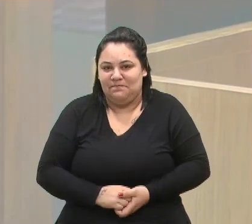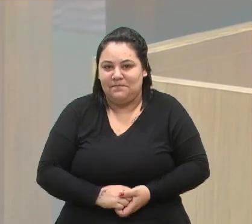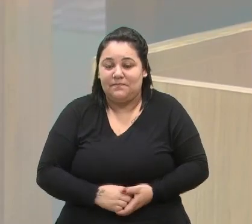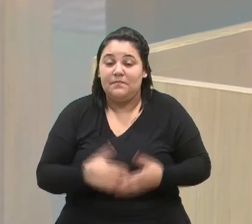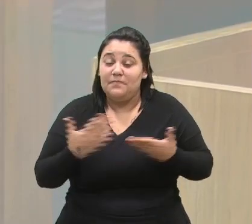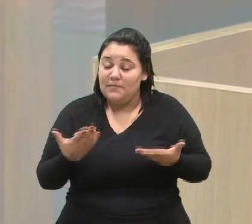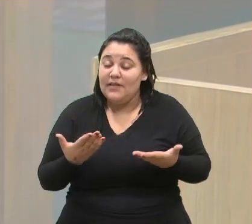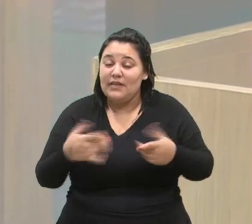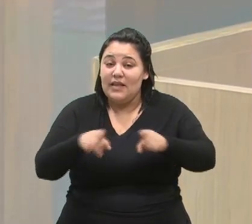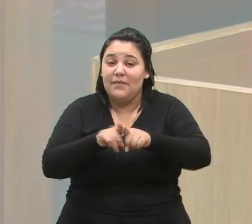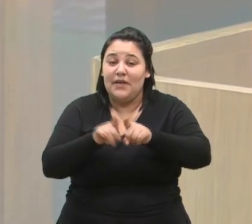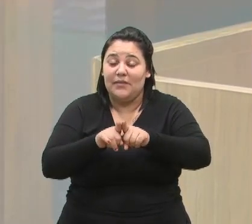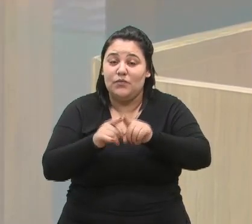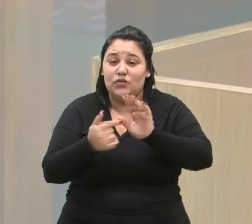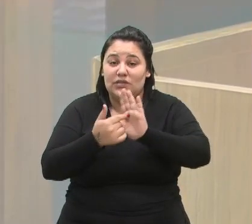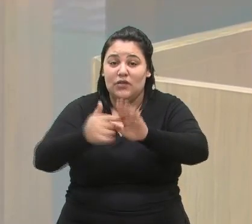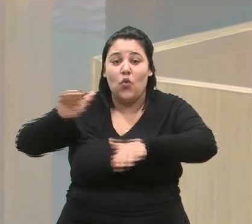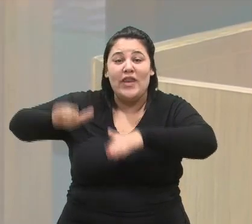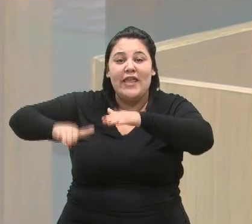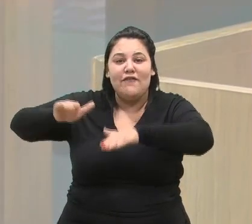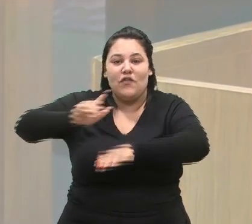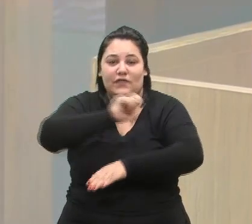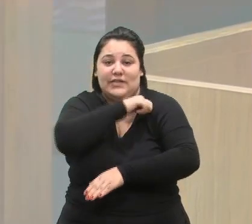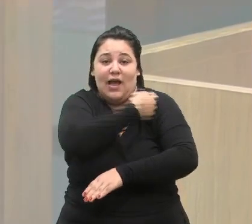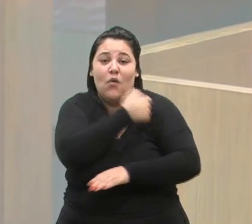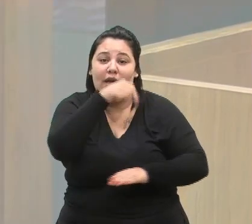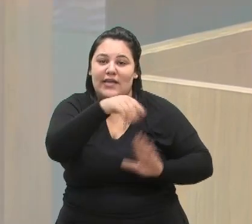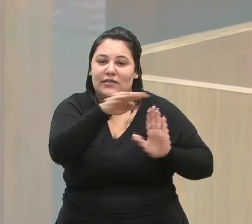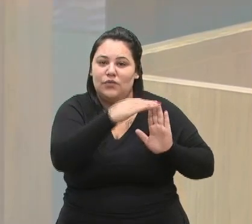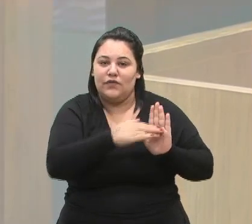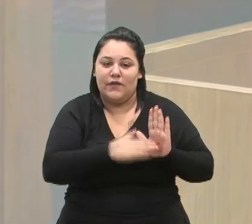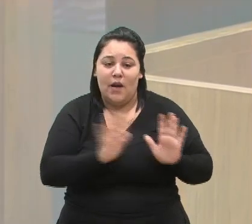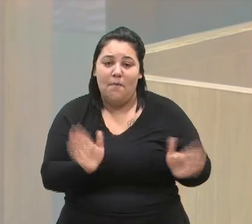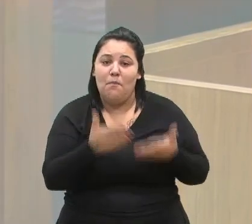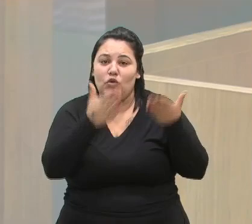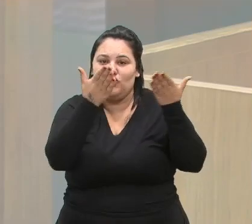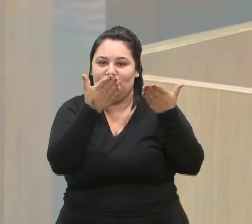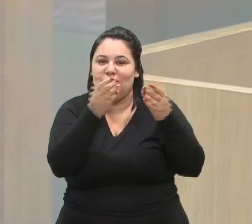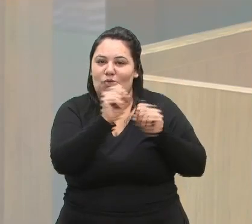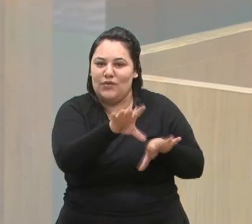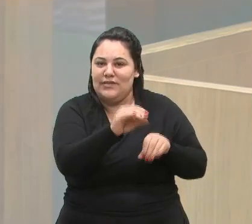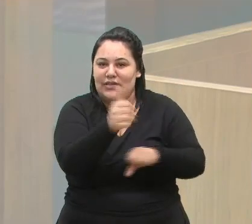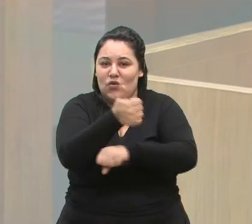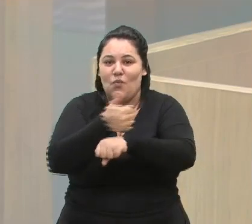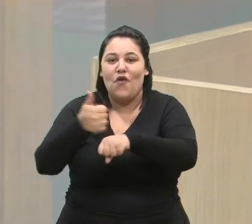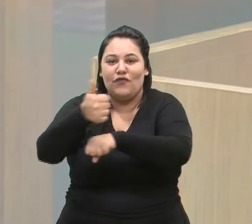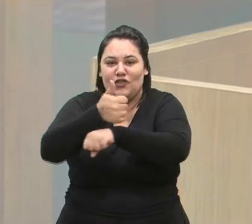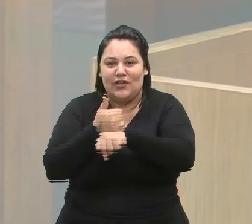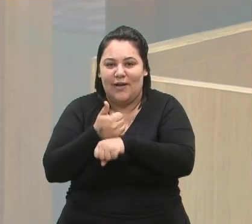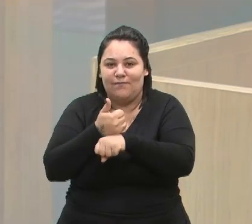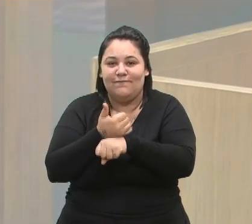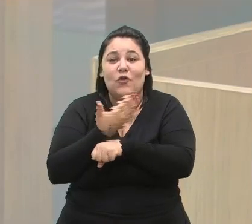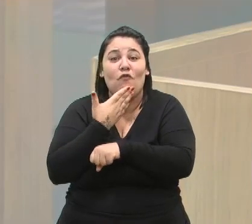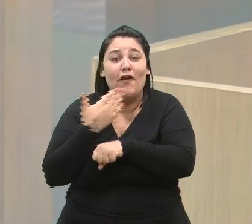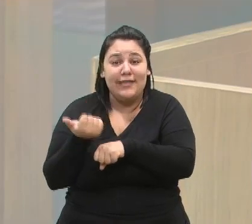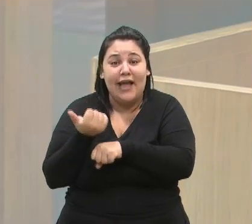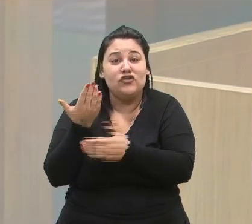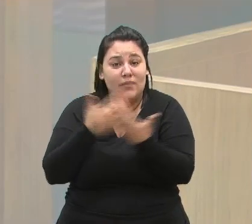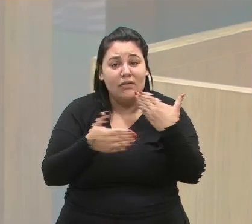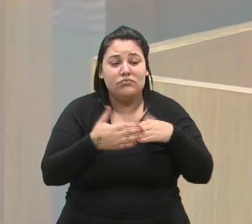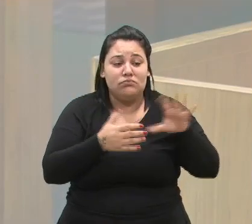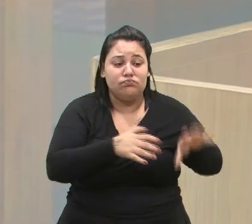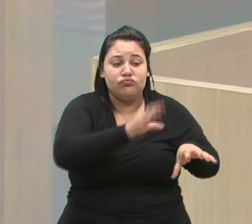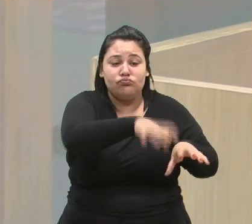trazer alívio fiscal, o programa fomenta a educação profissionalizante, beneficiando todos os setores da economia,